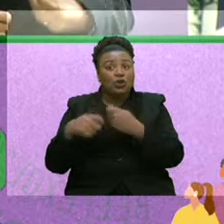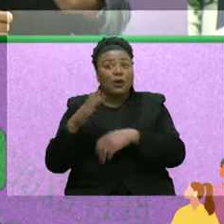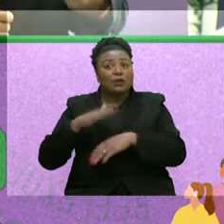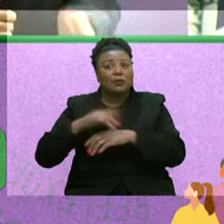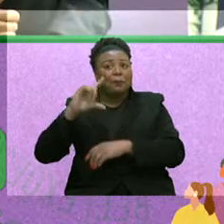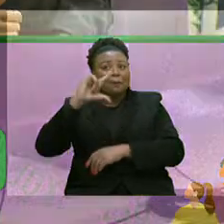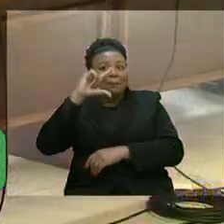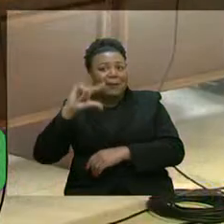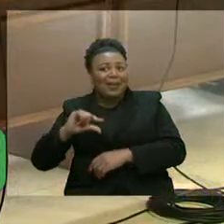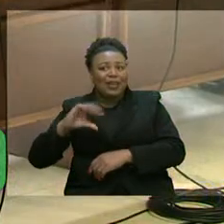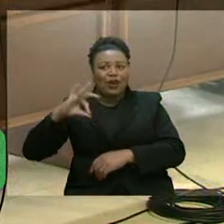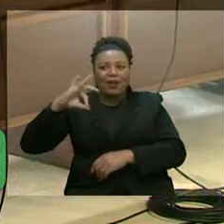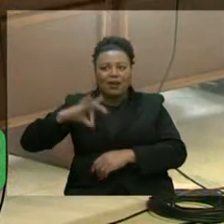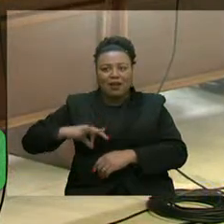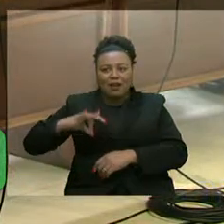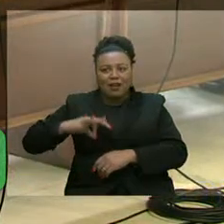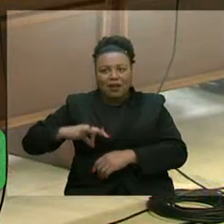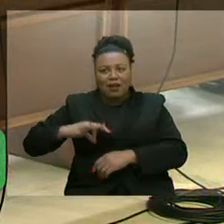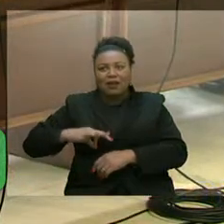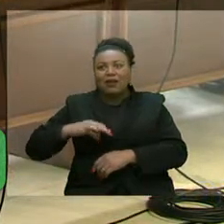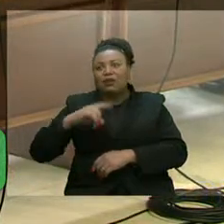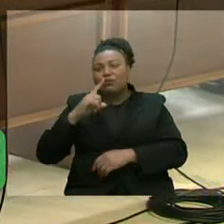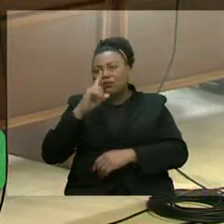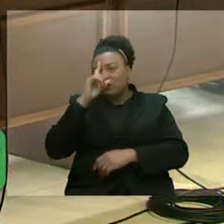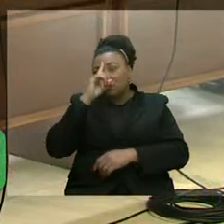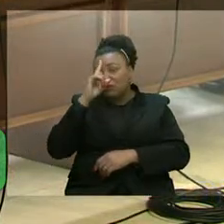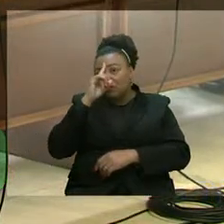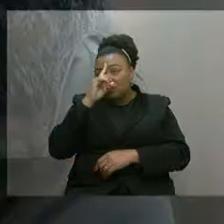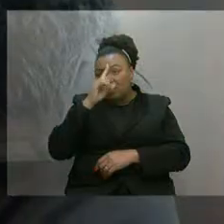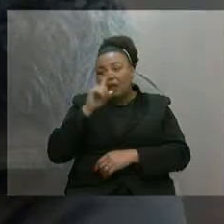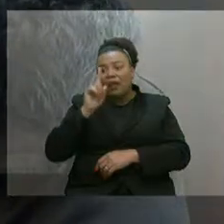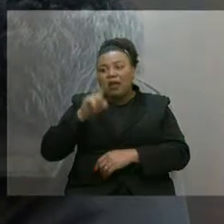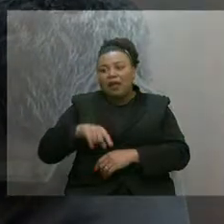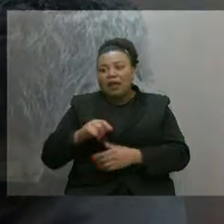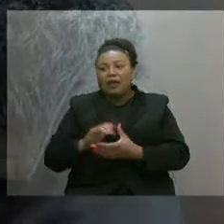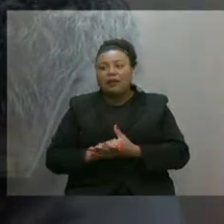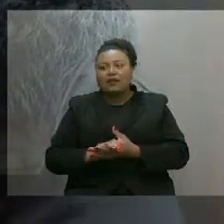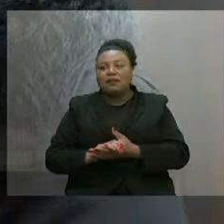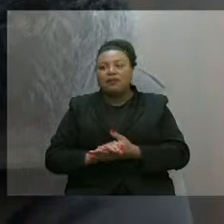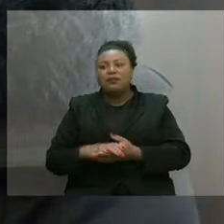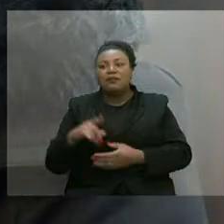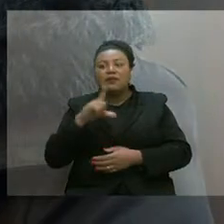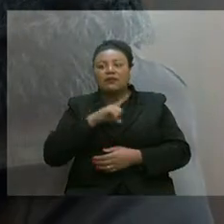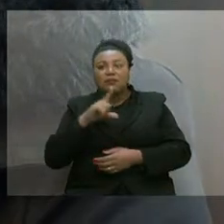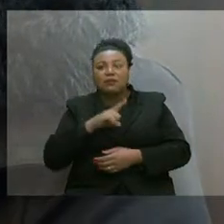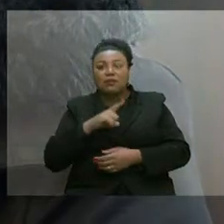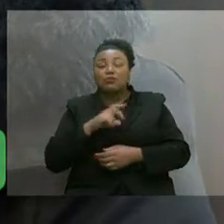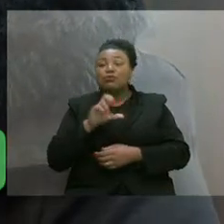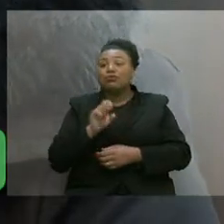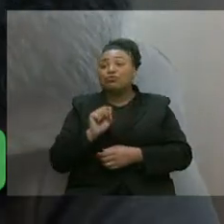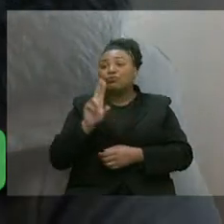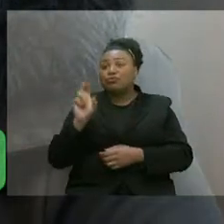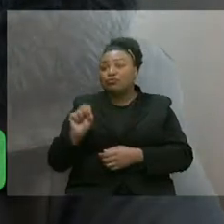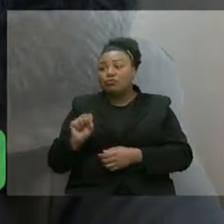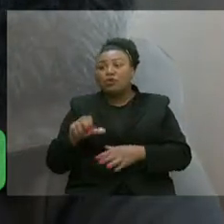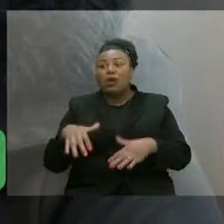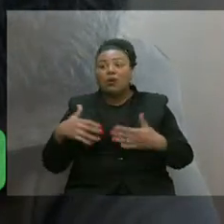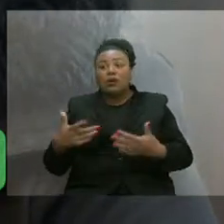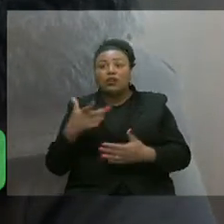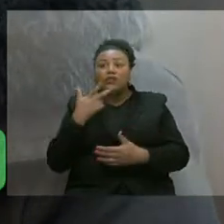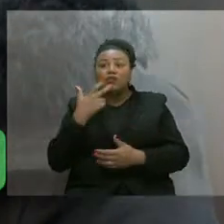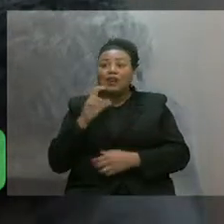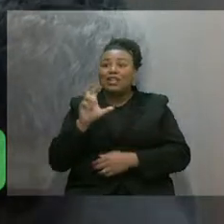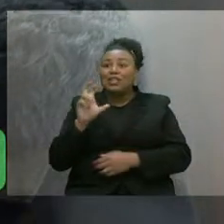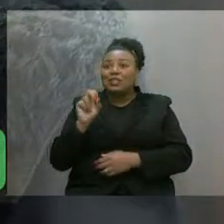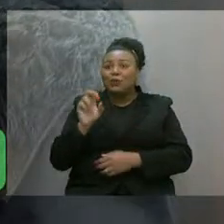renda, principalmente 1 a 2, em ensino fundamental, é maior a dependência do SUS. Então, quando a gente fala desses 50% dos